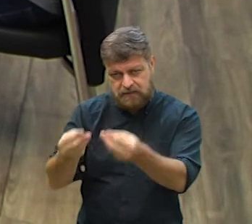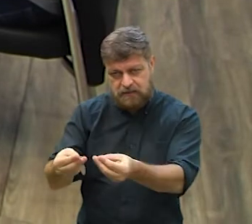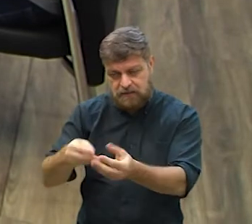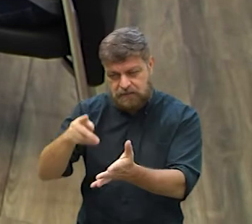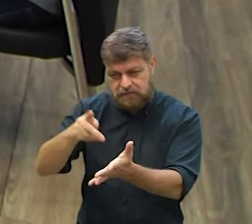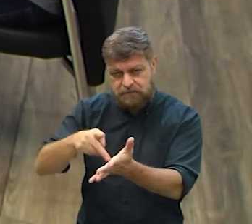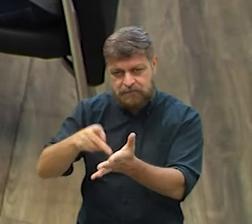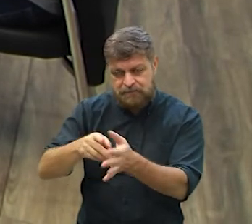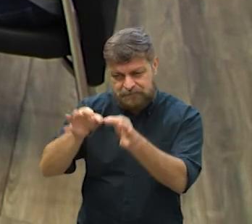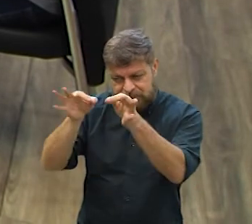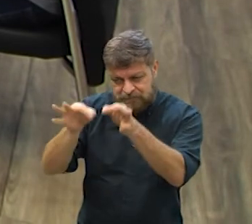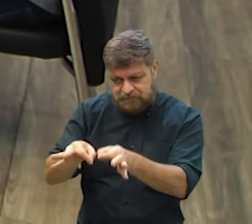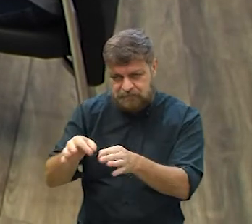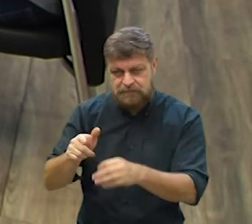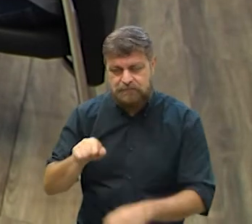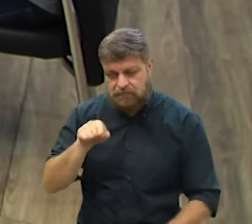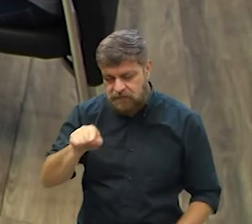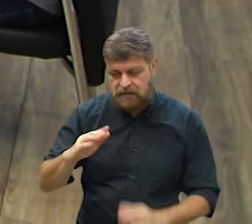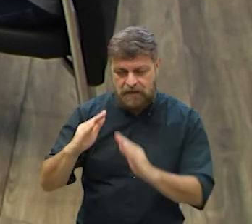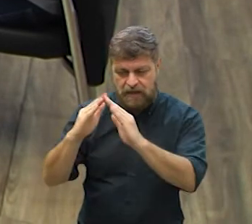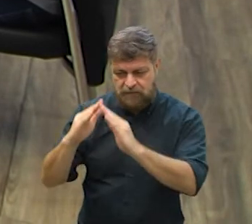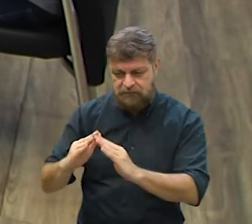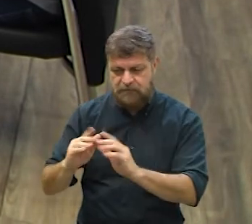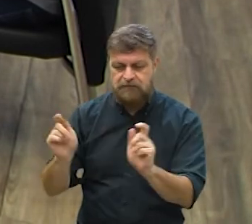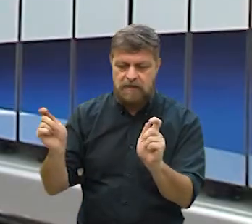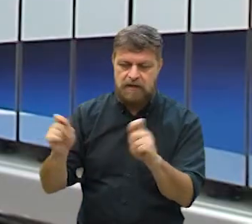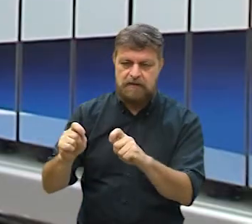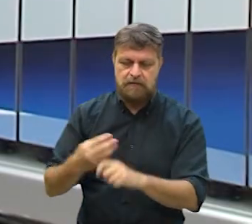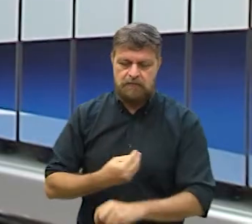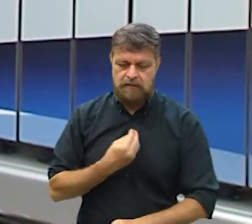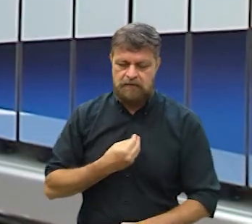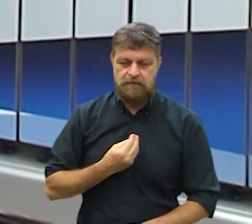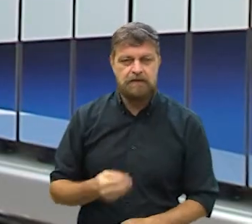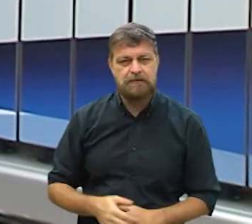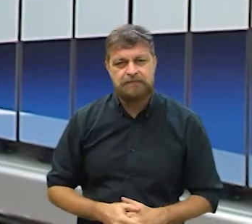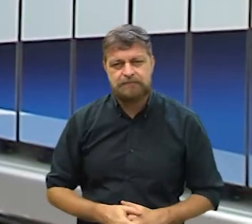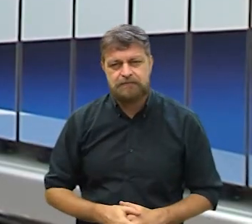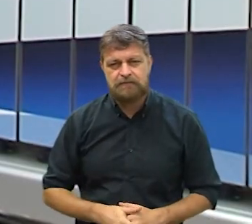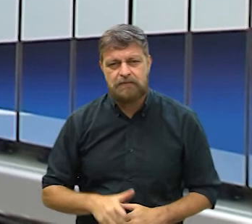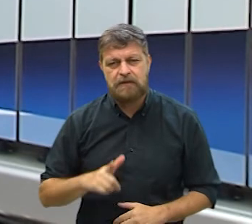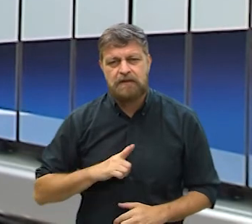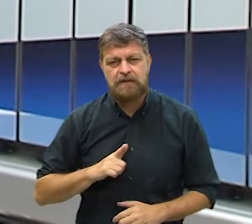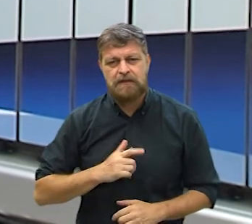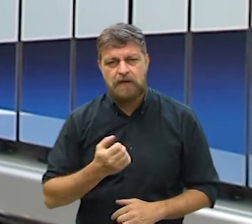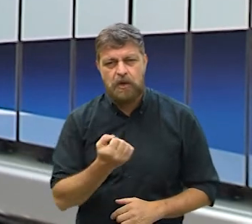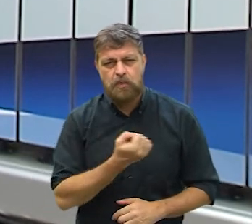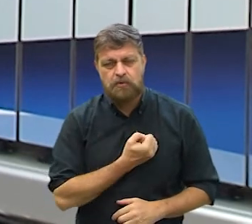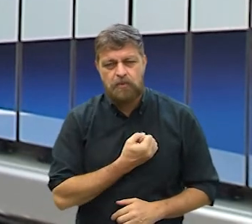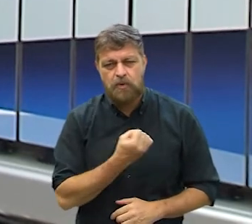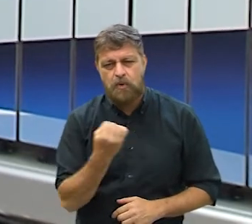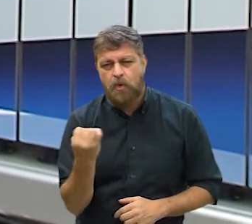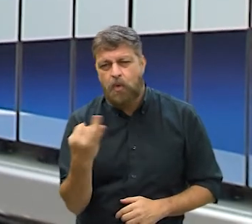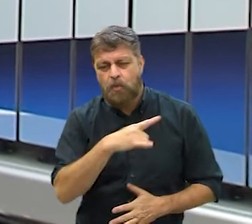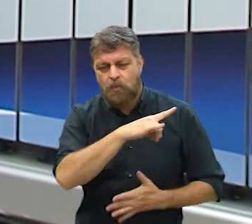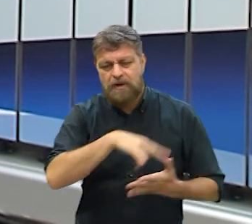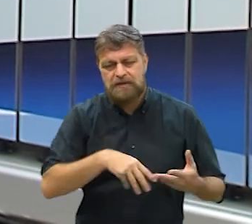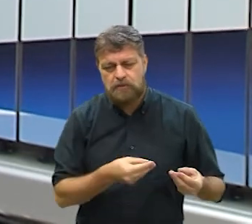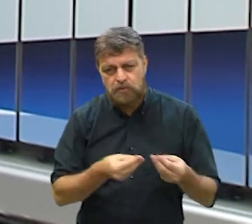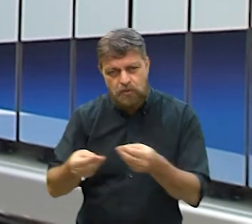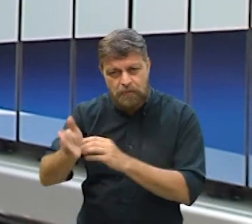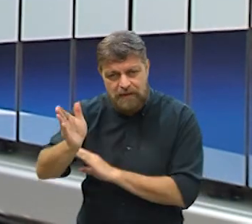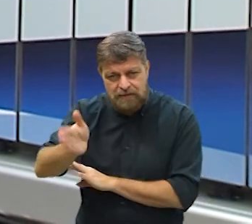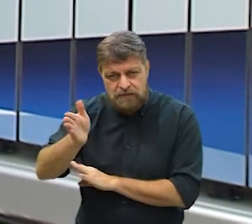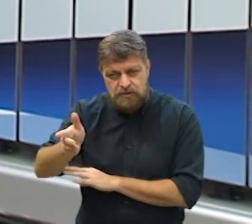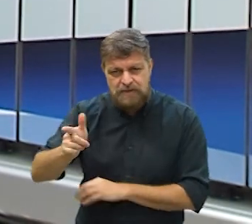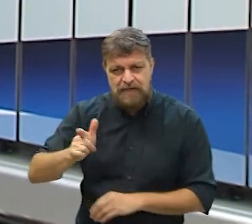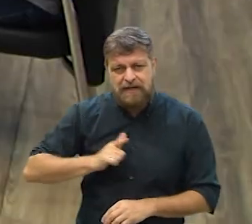em condições de absoluta habitabilidade. O senhor tem um número aí de quantas escrituras foram entregues e tem